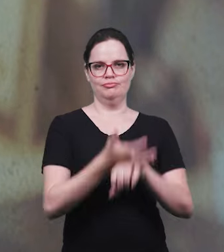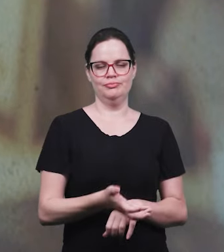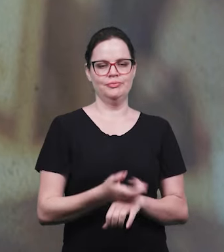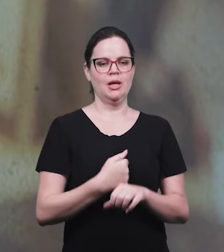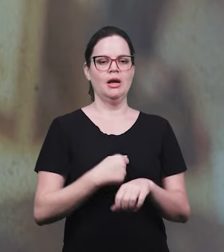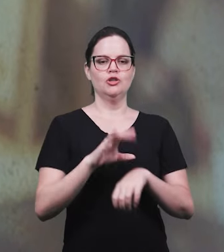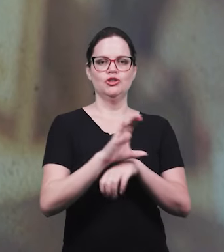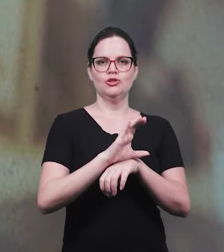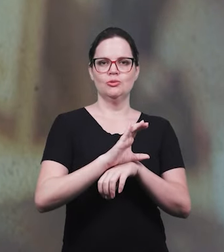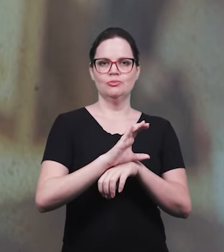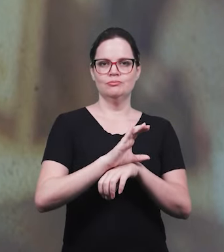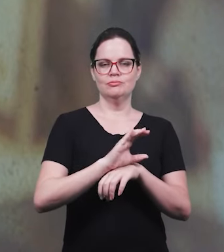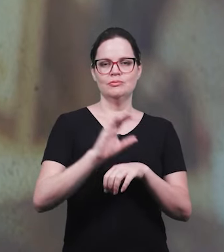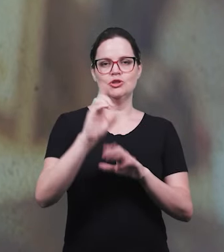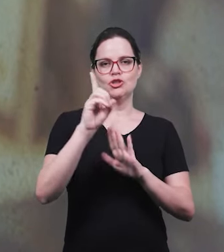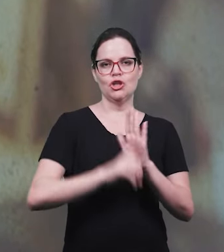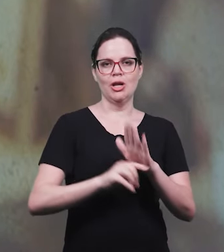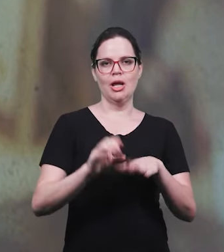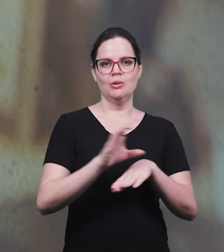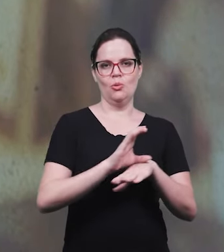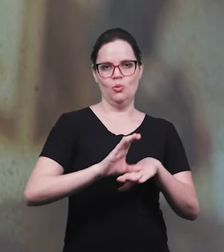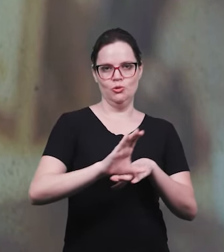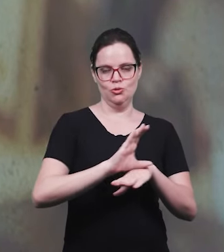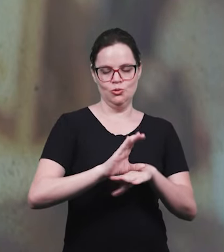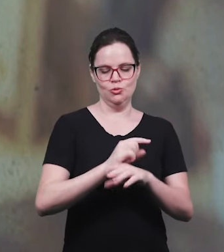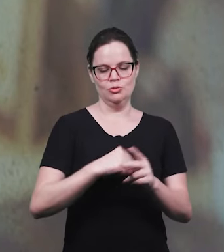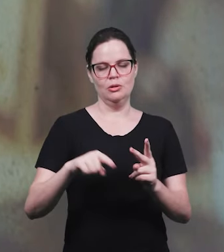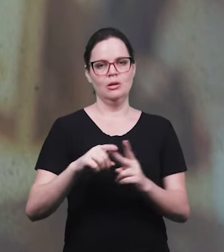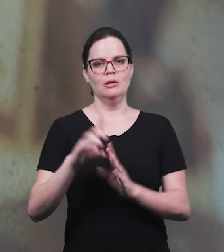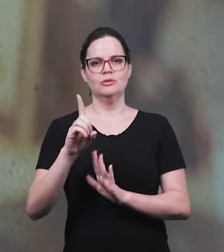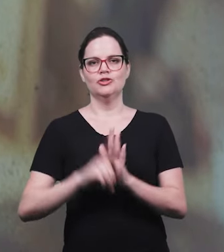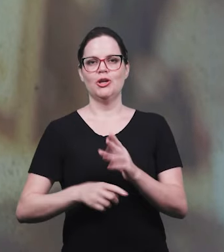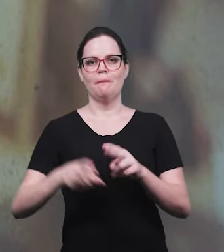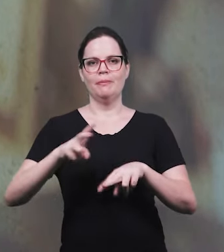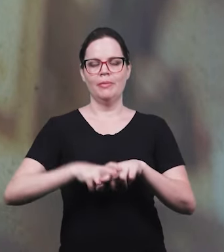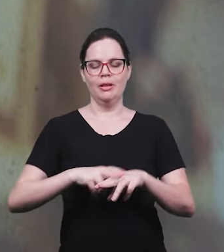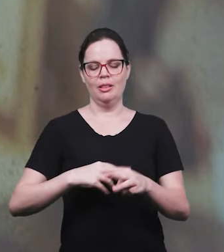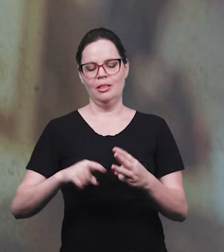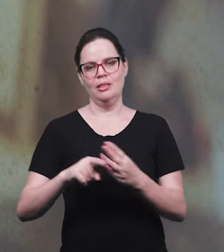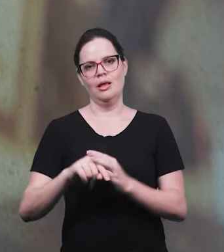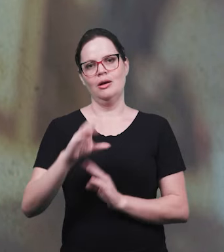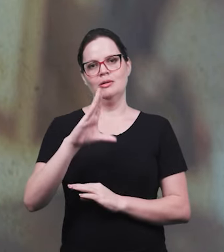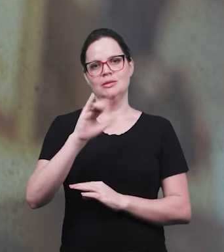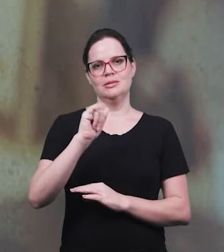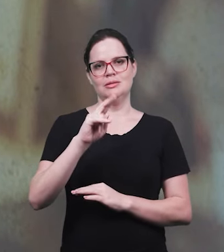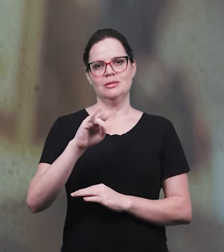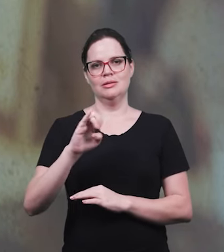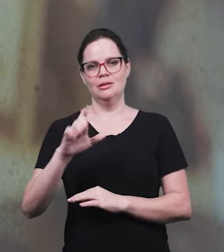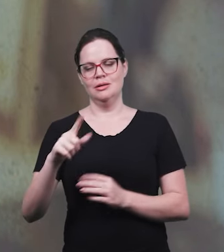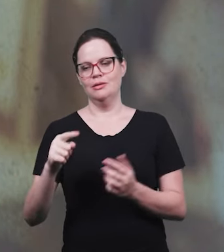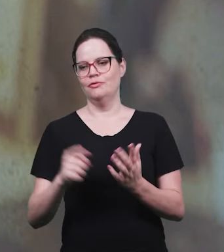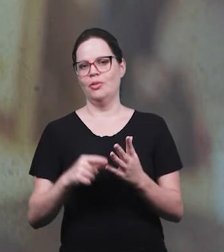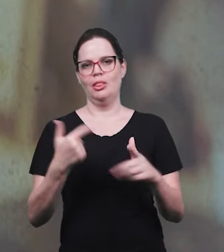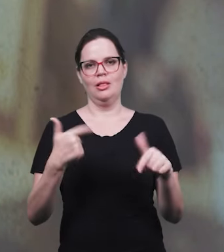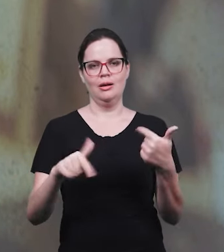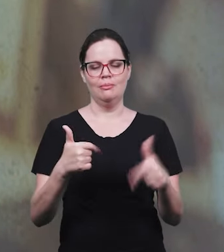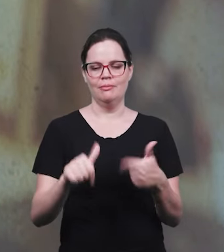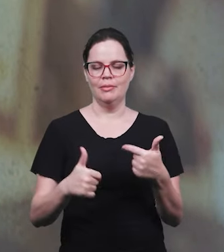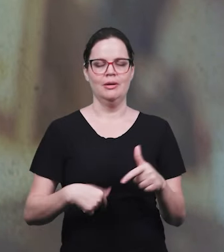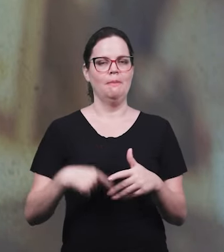direito constitucional até outras matérias como direito penal, o civil, o trabalhista e outras